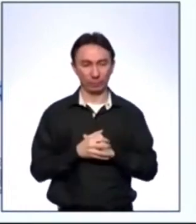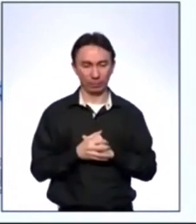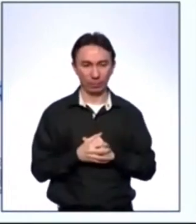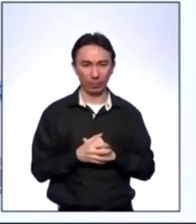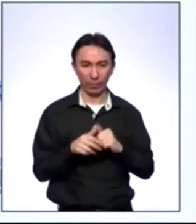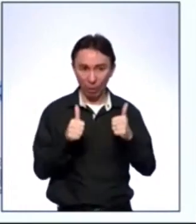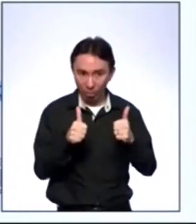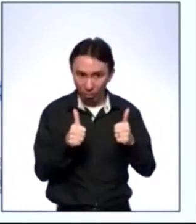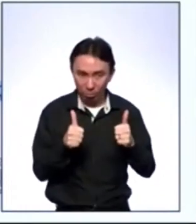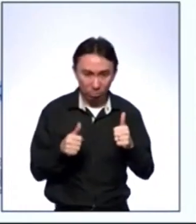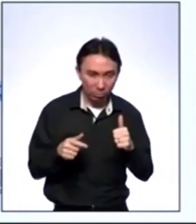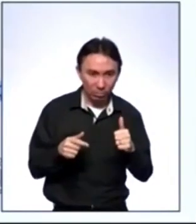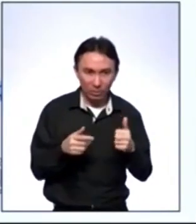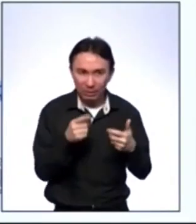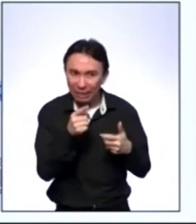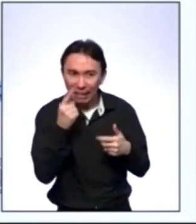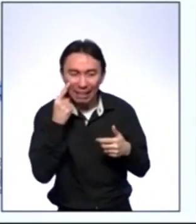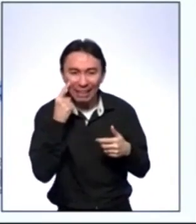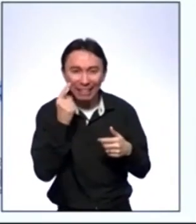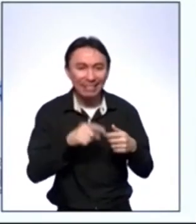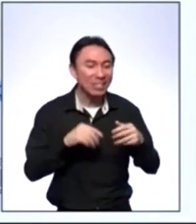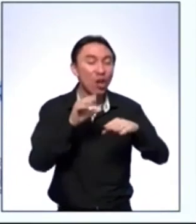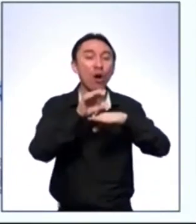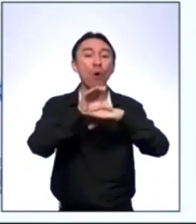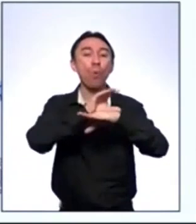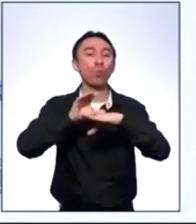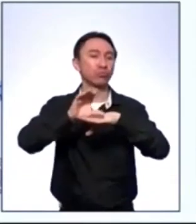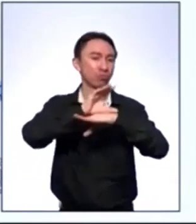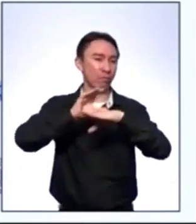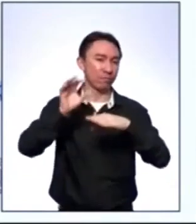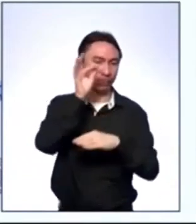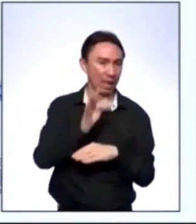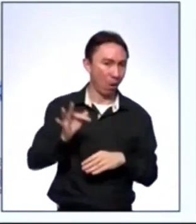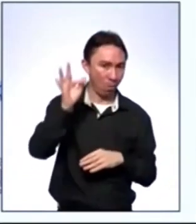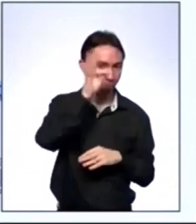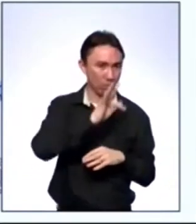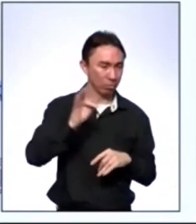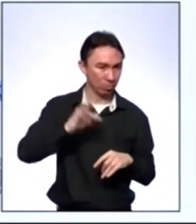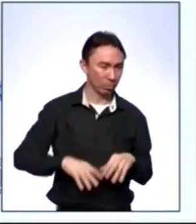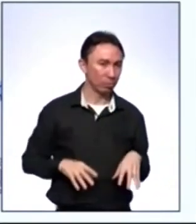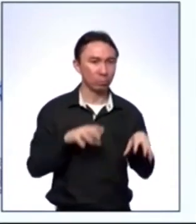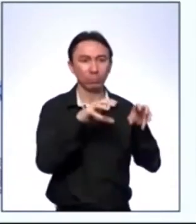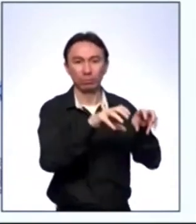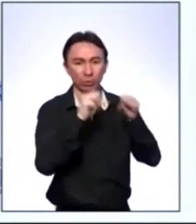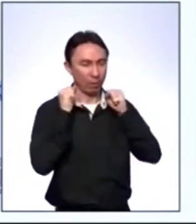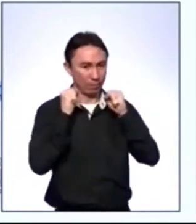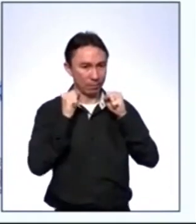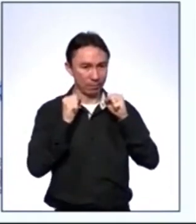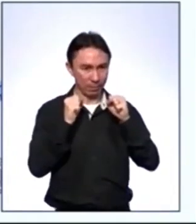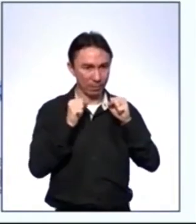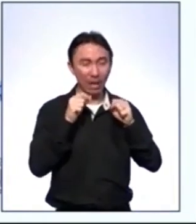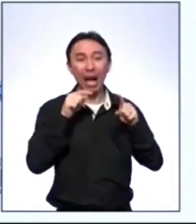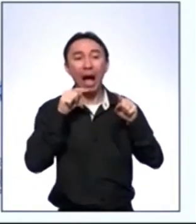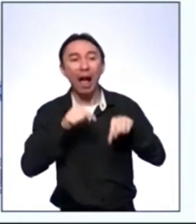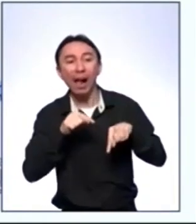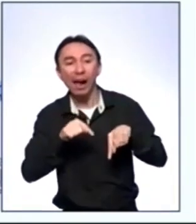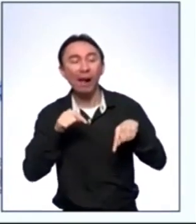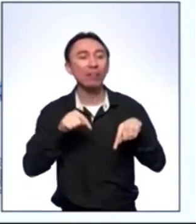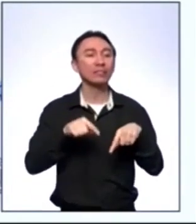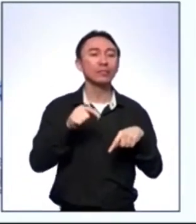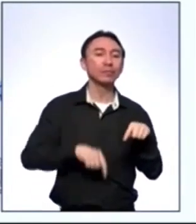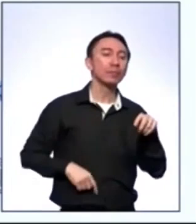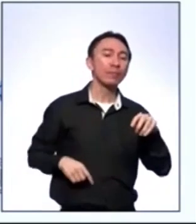da Constituição essa vamos dizer, conceituação, né? Para o Estado brasileiro. O que é